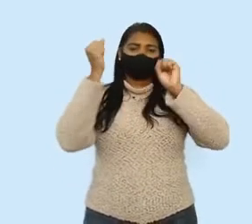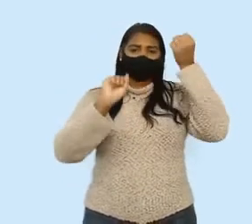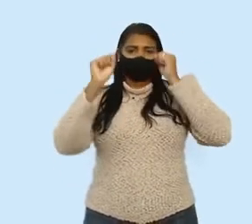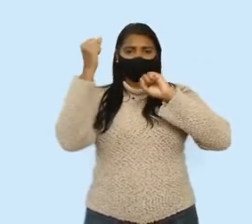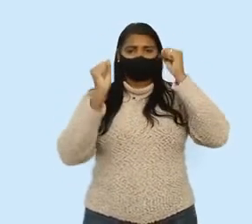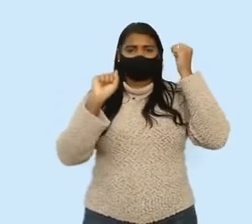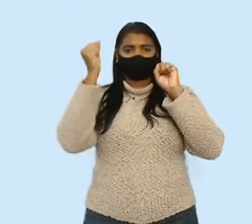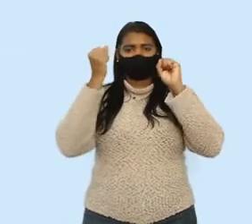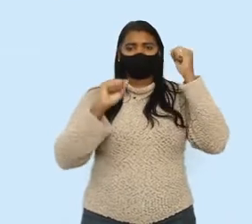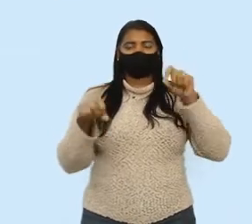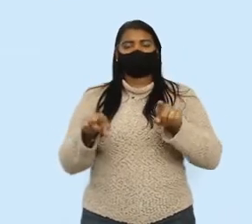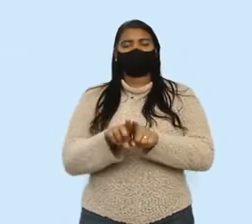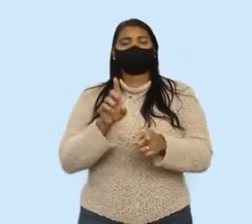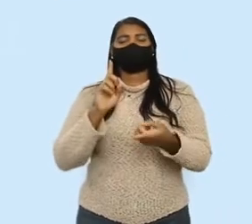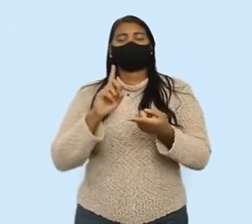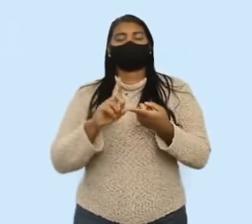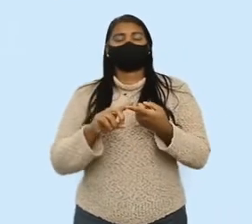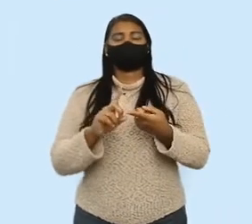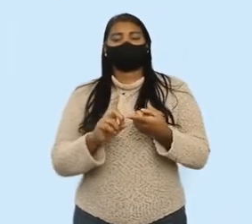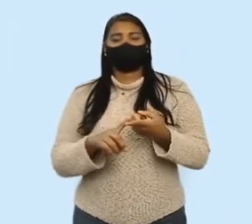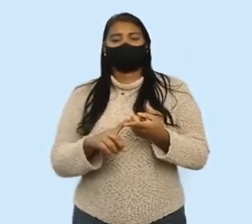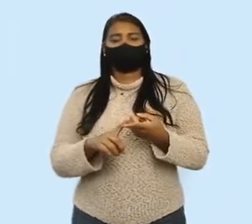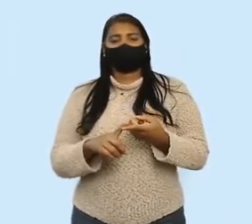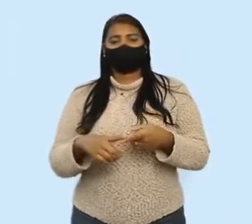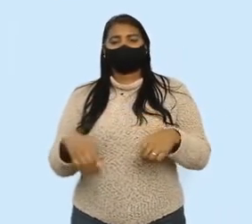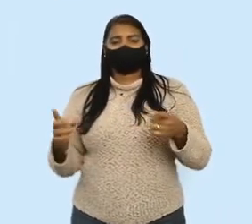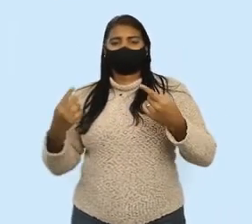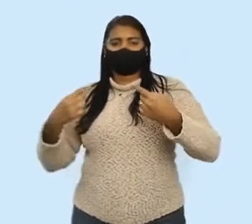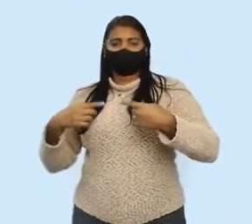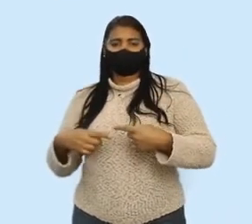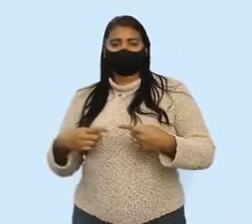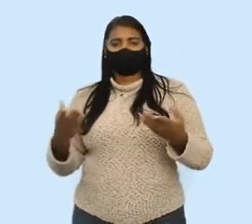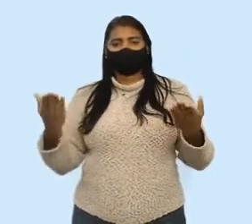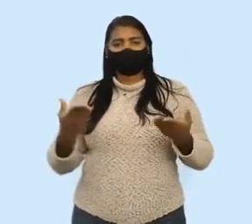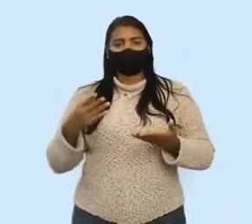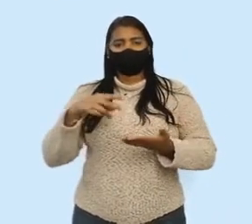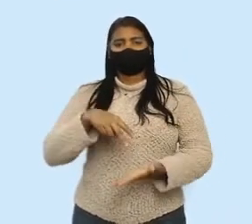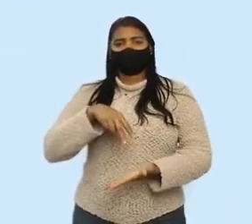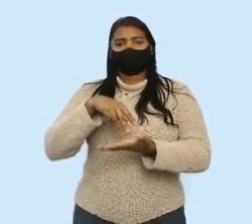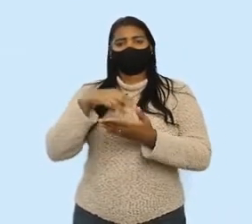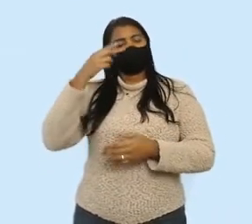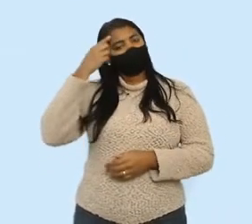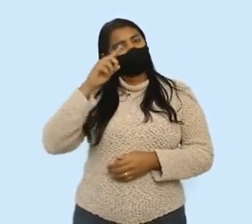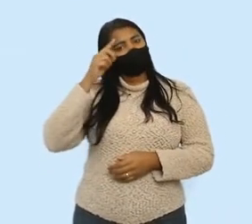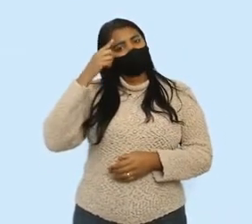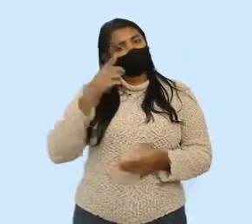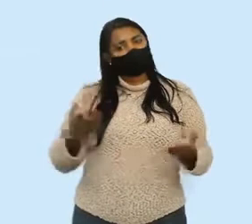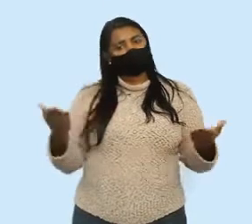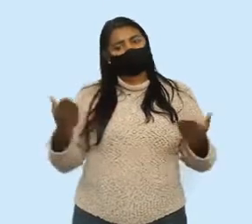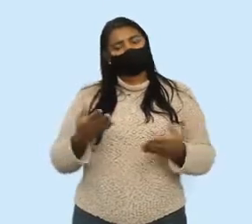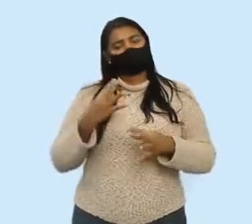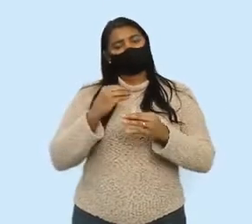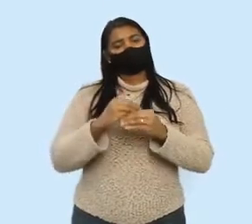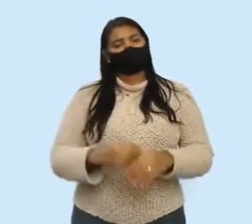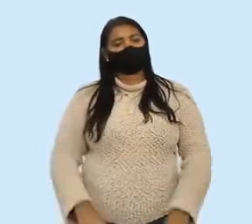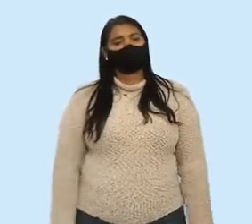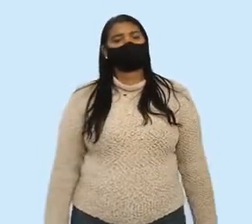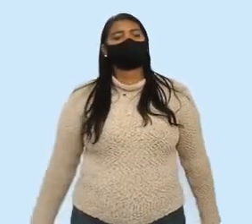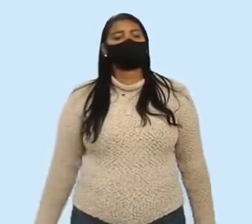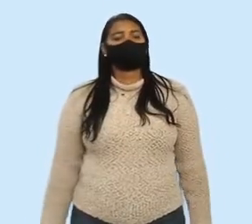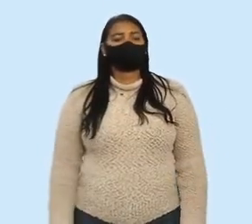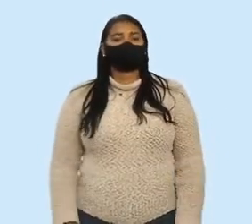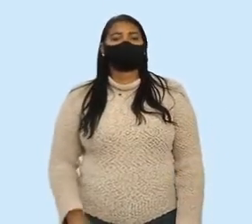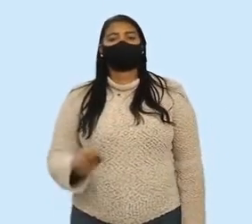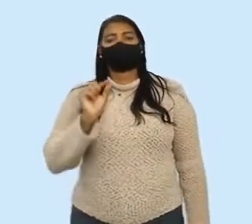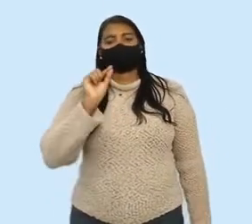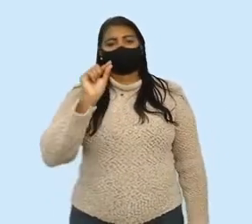das suas questões, muitas das suas contradições estão presentes ainda nos dias de hoje. Bem, mas